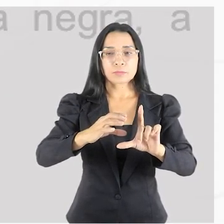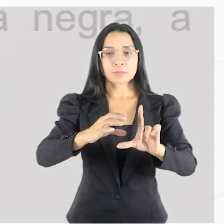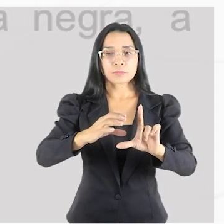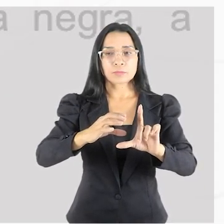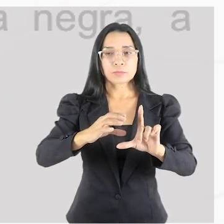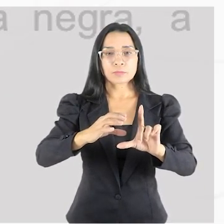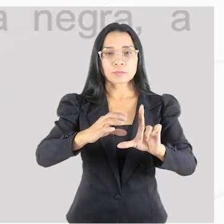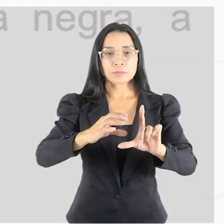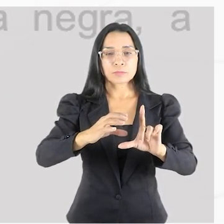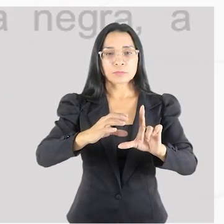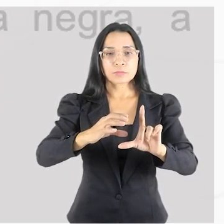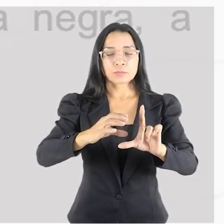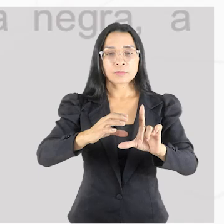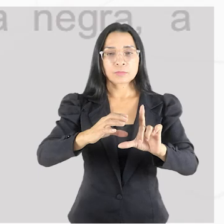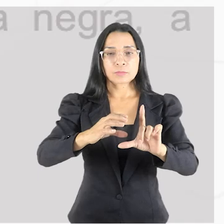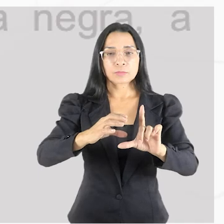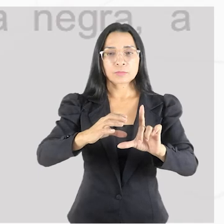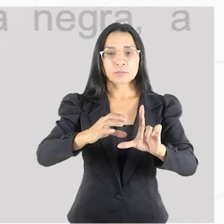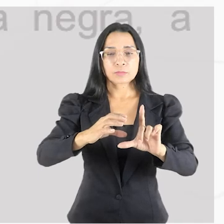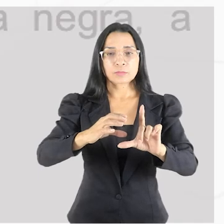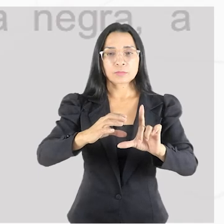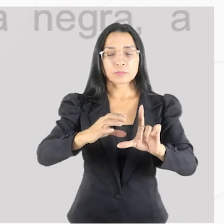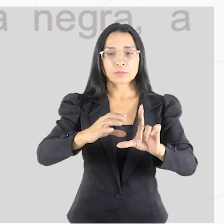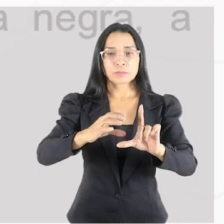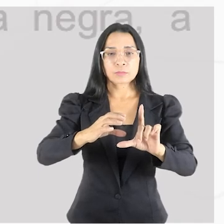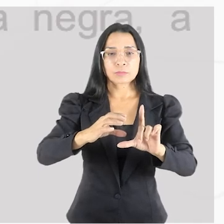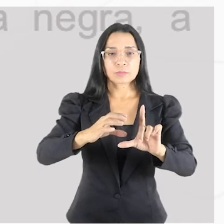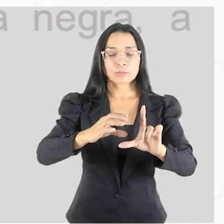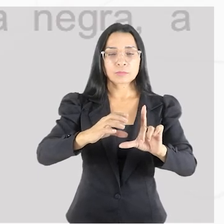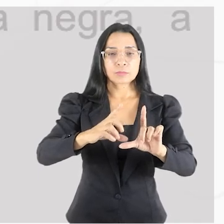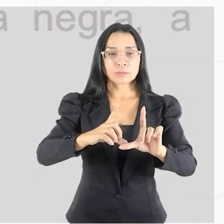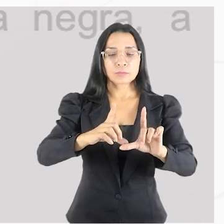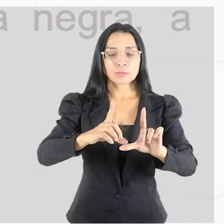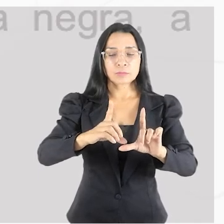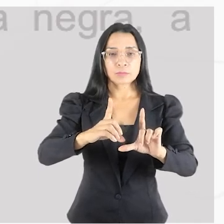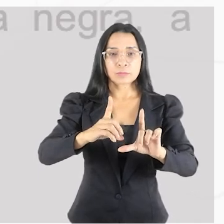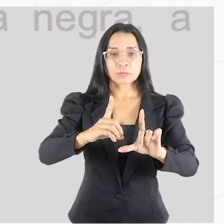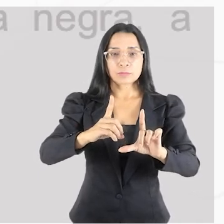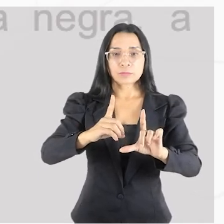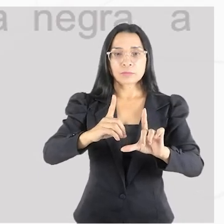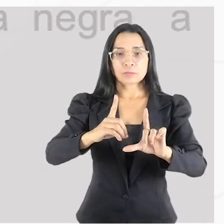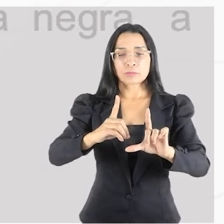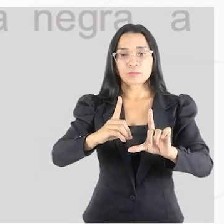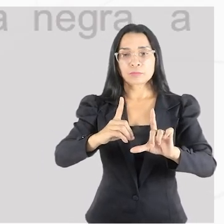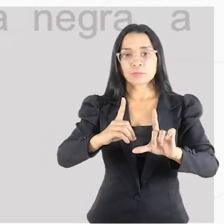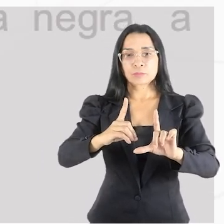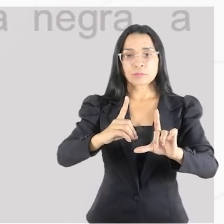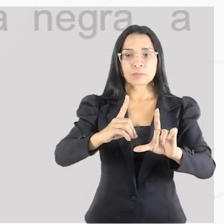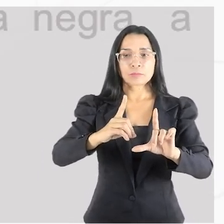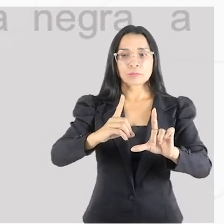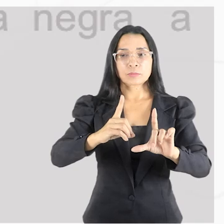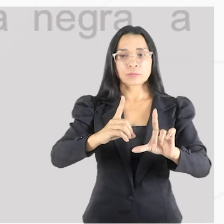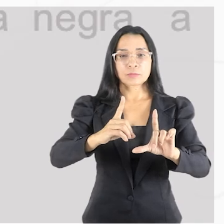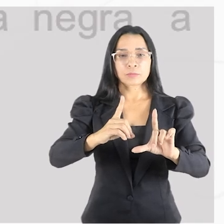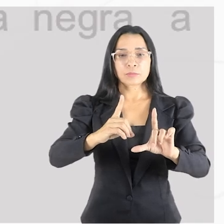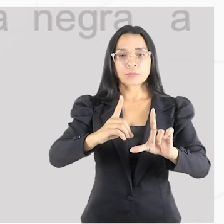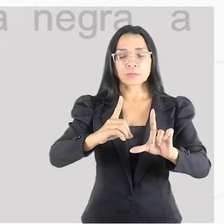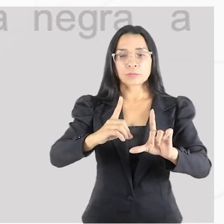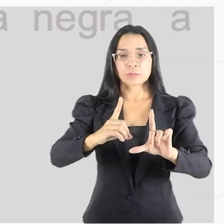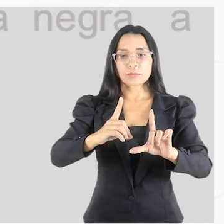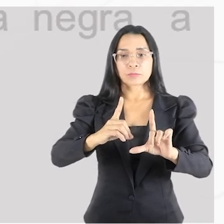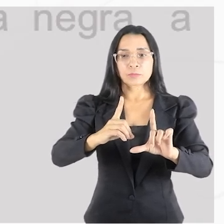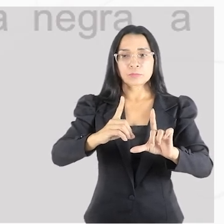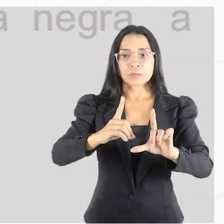monarquia com a perspectiva de receber sua proteção contra as injustiças do sistema escravista. Letra D, do repúdio que os escravos